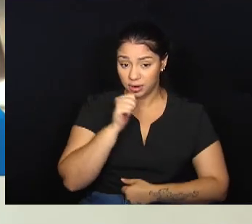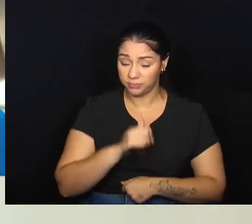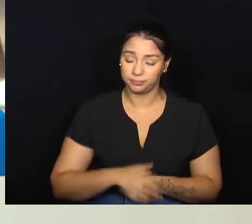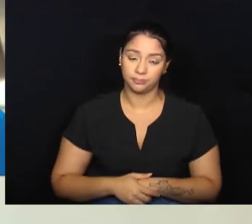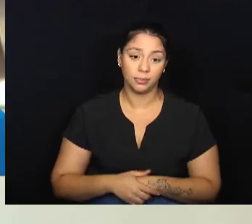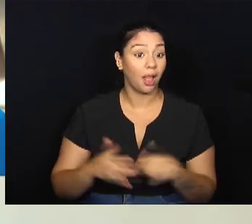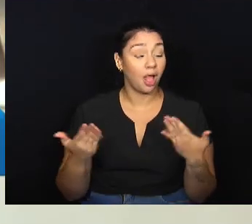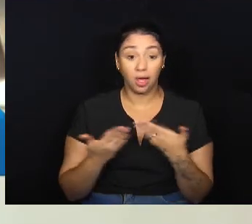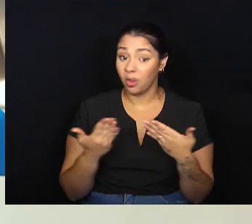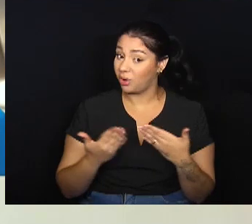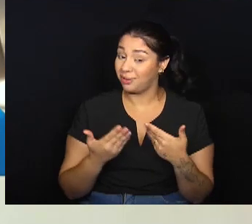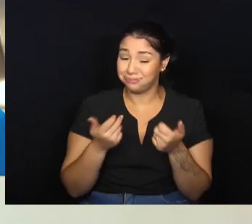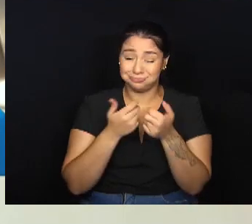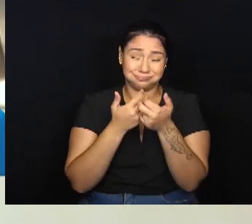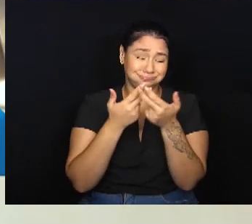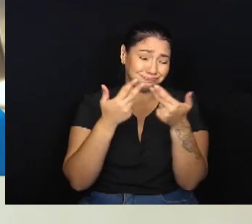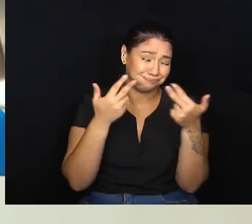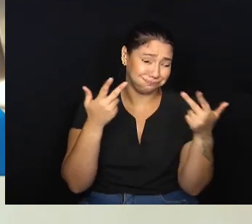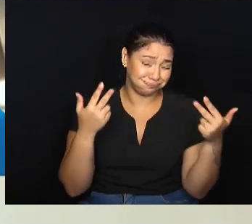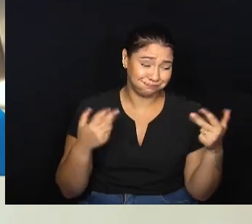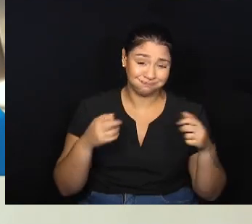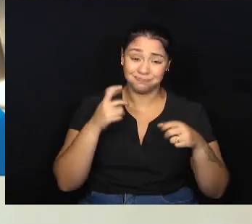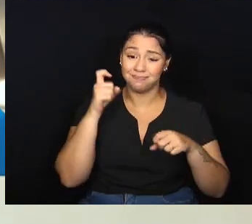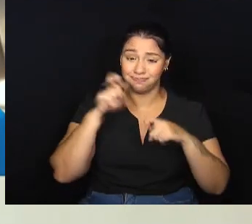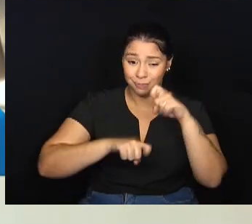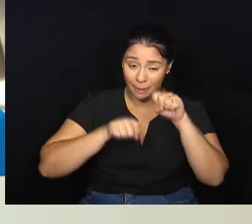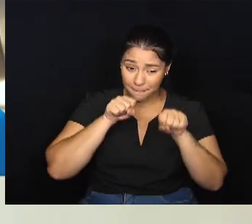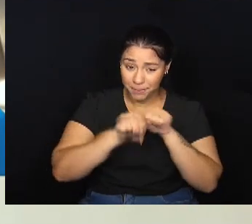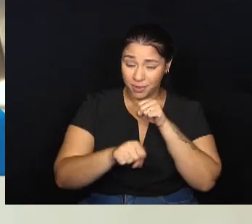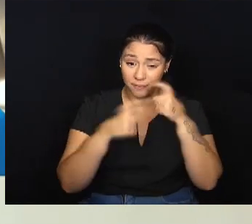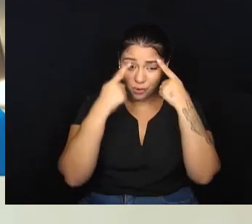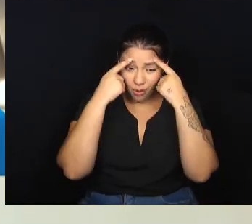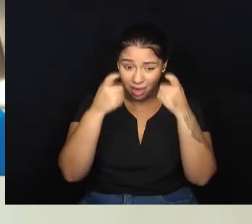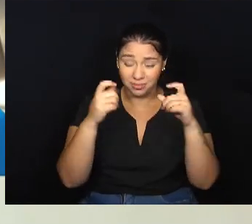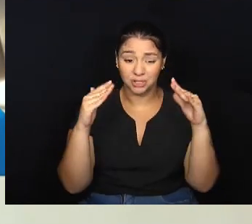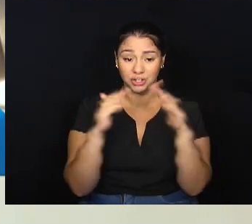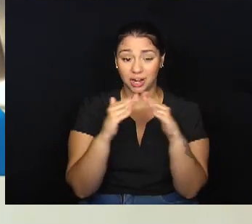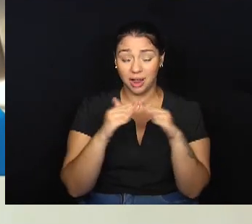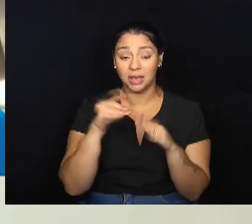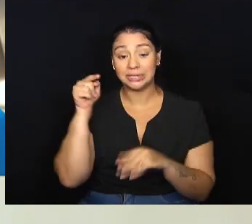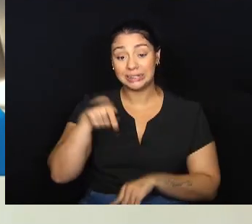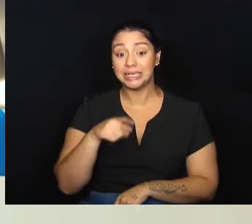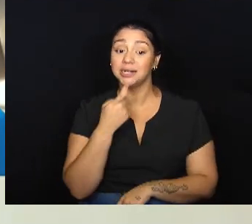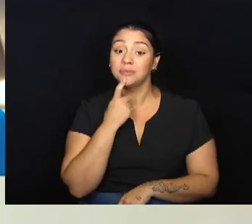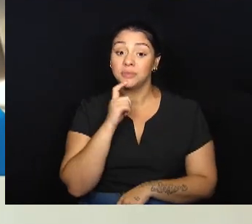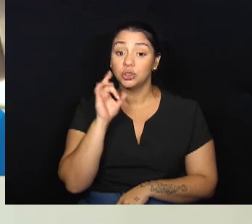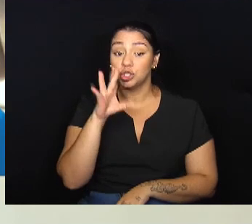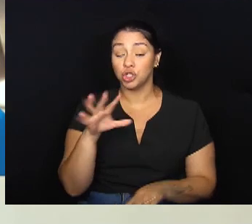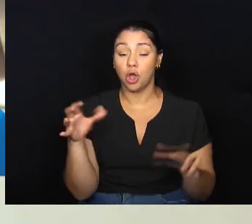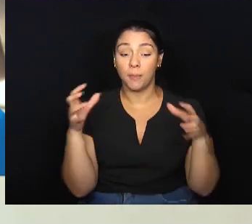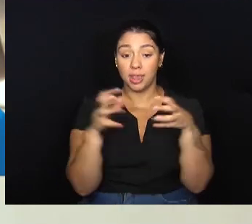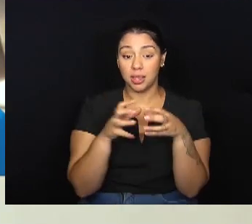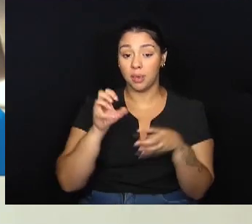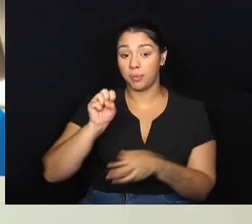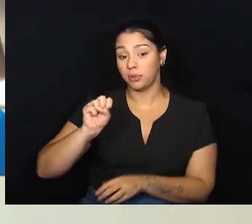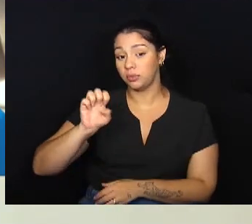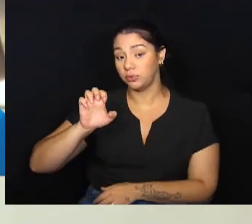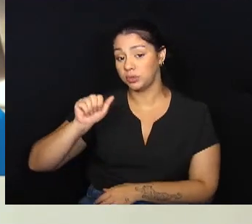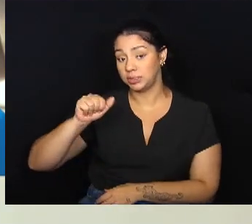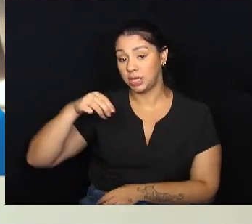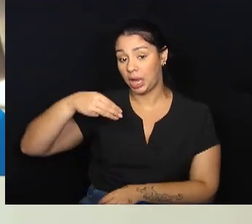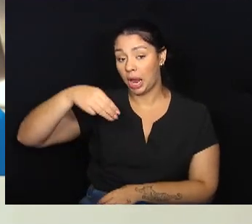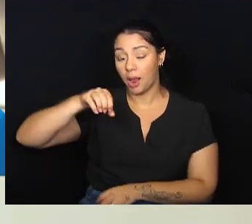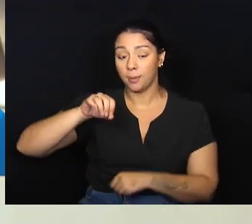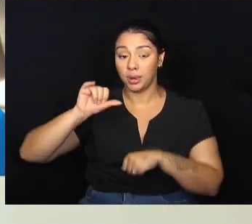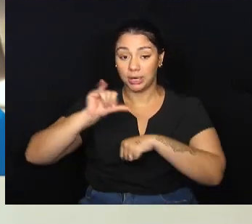aí recordes de estupro, feminicídio, muitos casos de violência doméstica. Campinas tem apenas uma equipe do CEAMO, que é o Centro